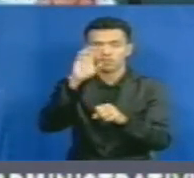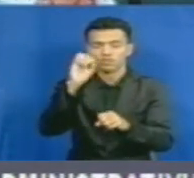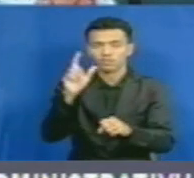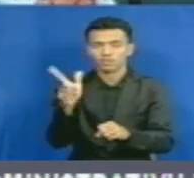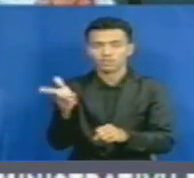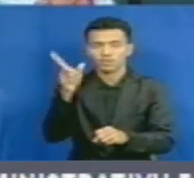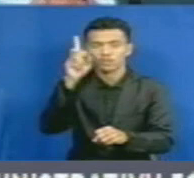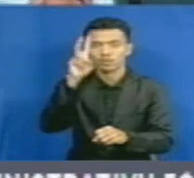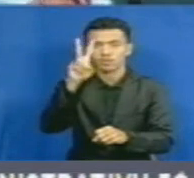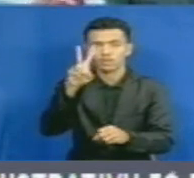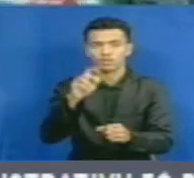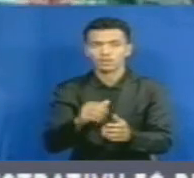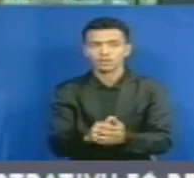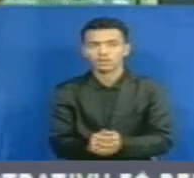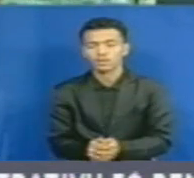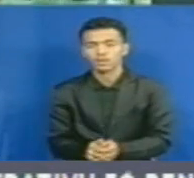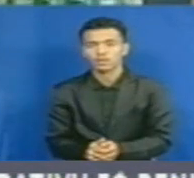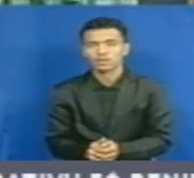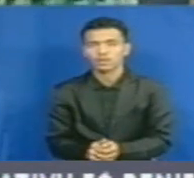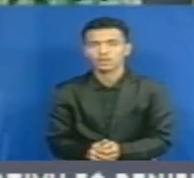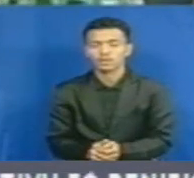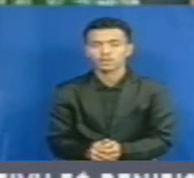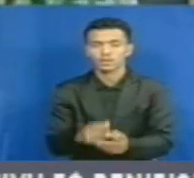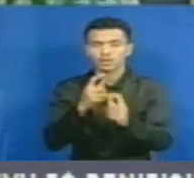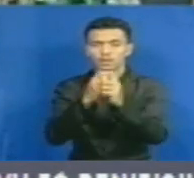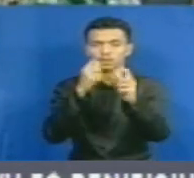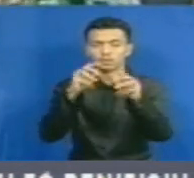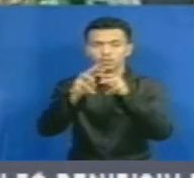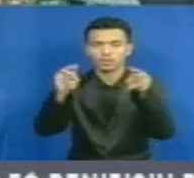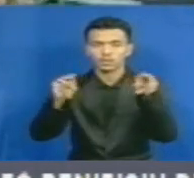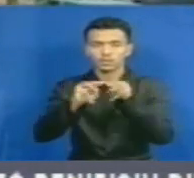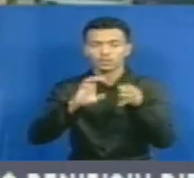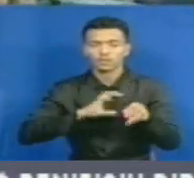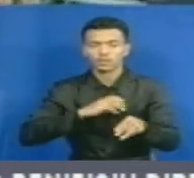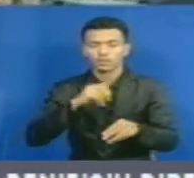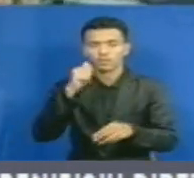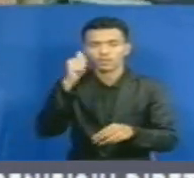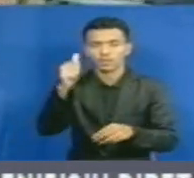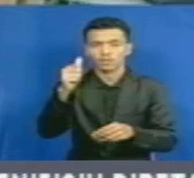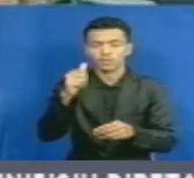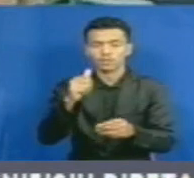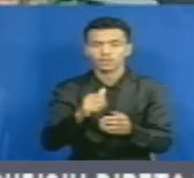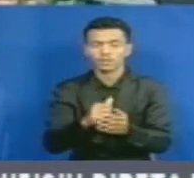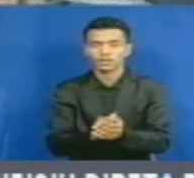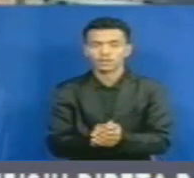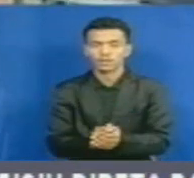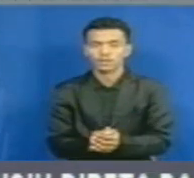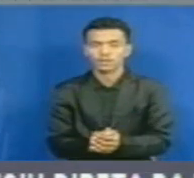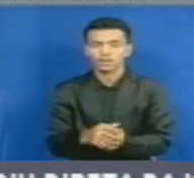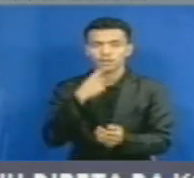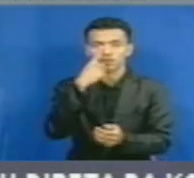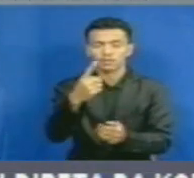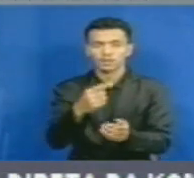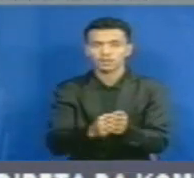rua rua nulo racen rua. Ante Seção Trânsito Município Cova Lima, inspetor assistente Patrício de Jesus